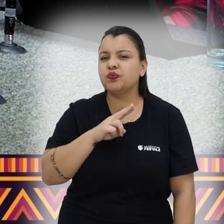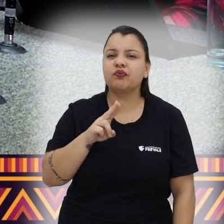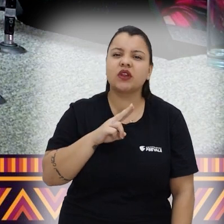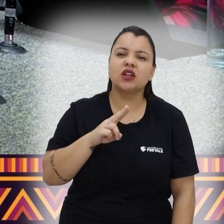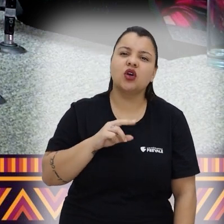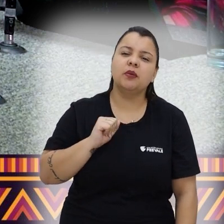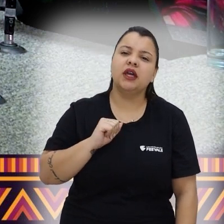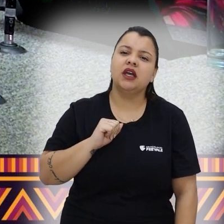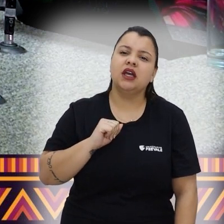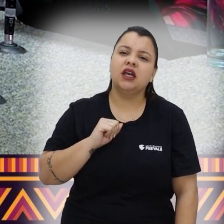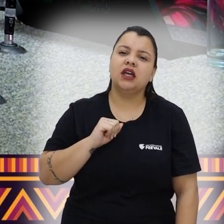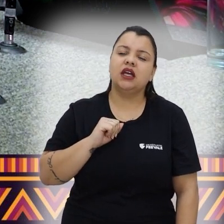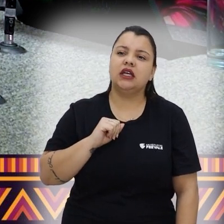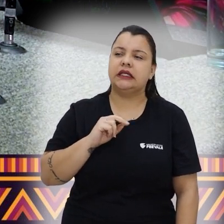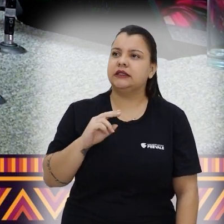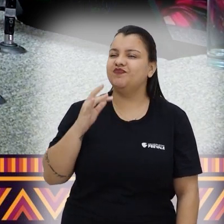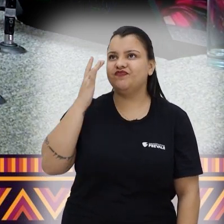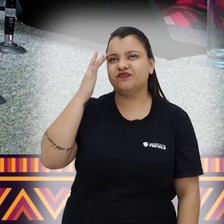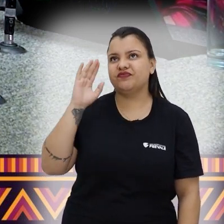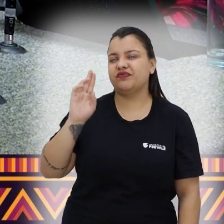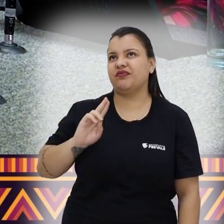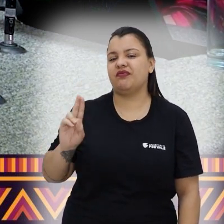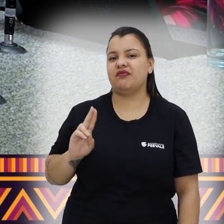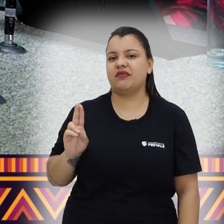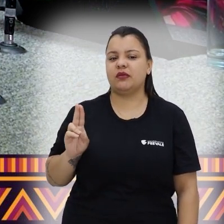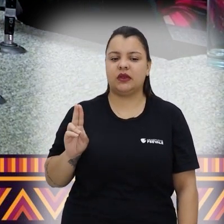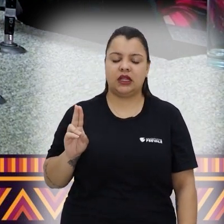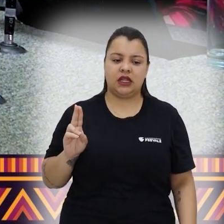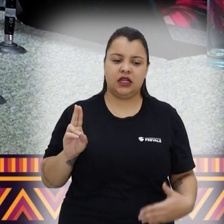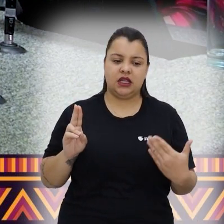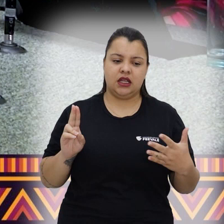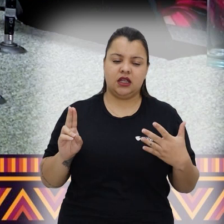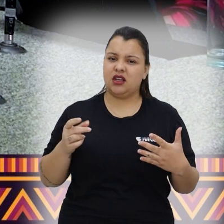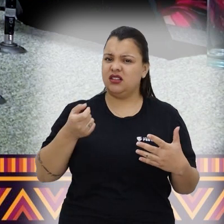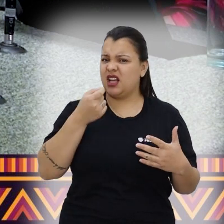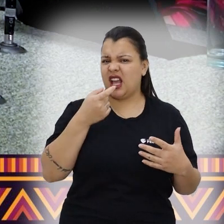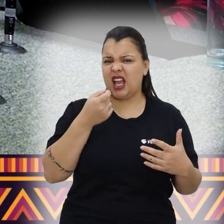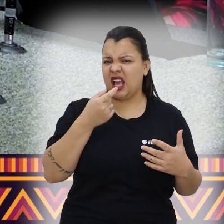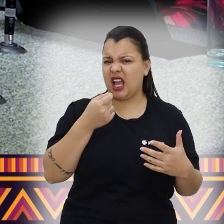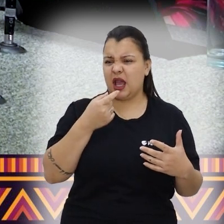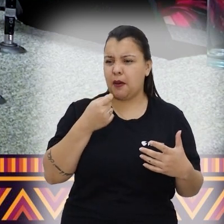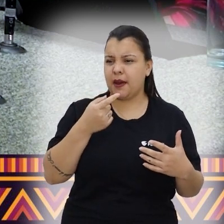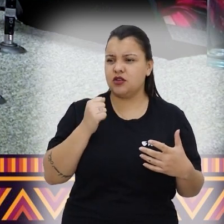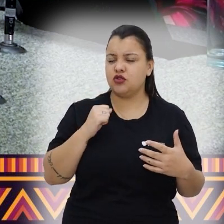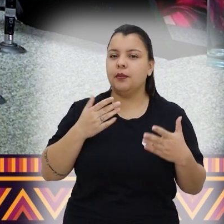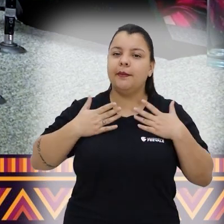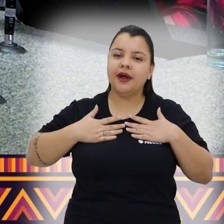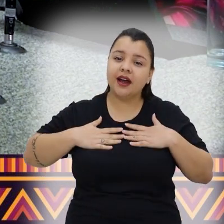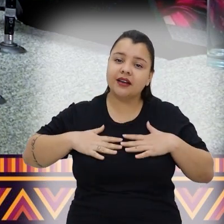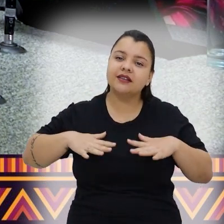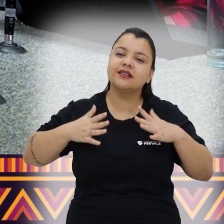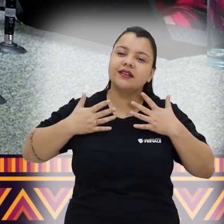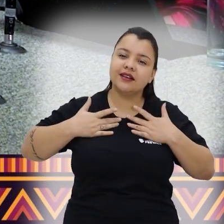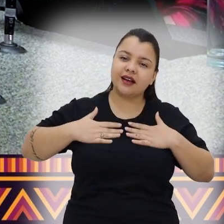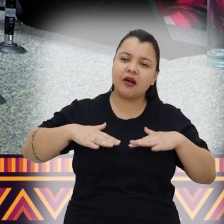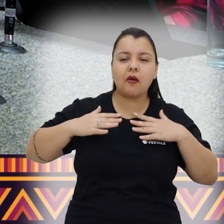não é ansiolítico, algo próximo a um remédio para hiperatividade, alguma coisa